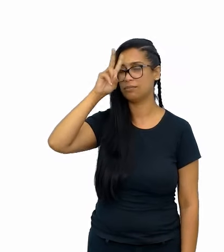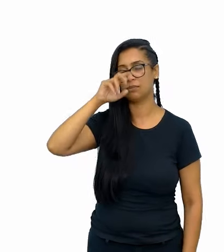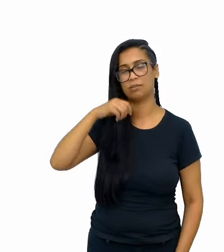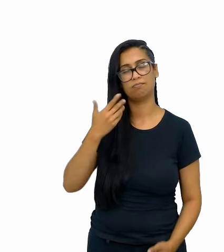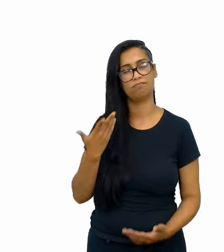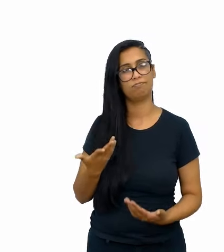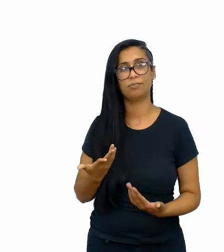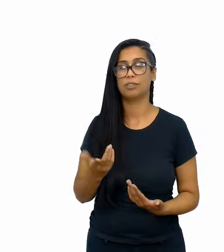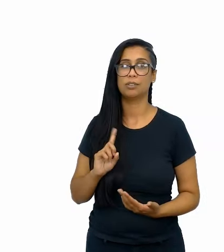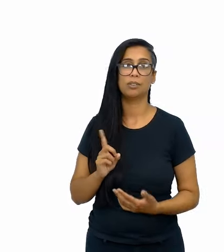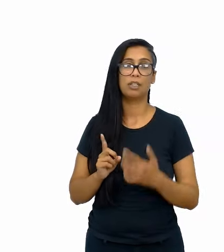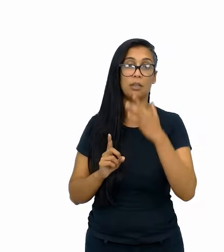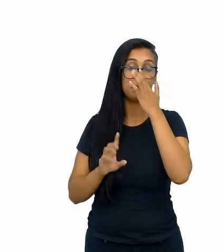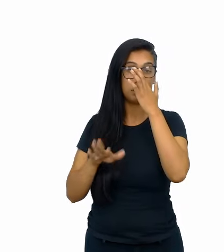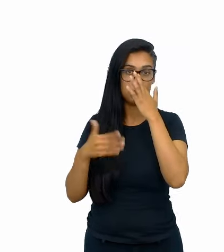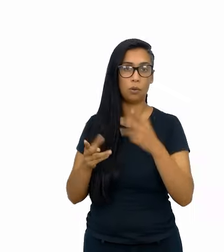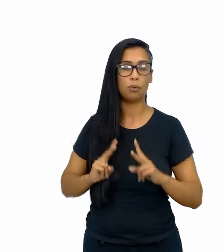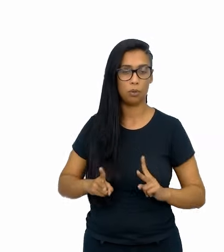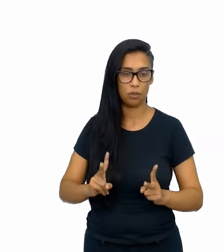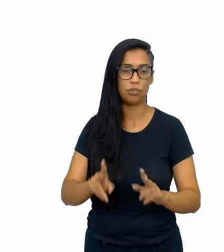aí compartilhando